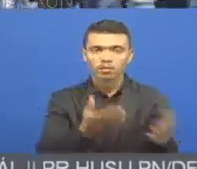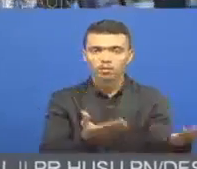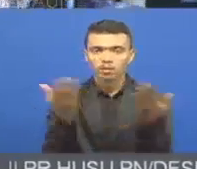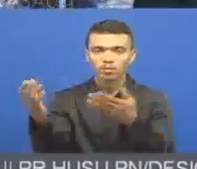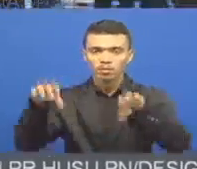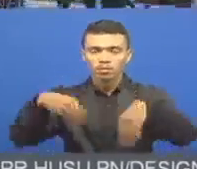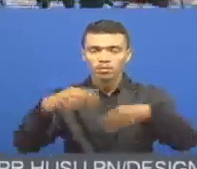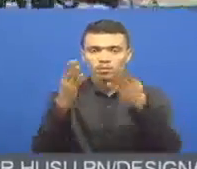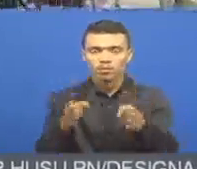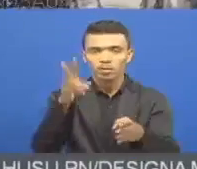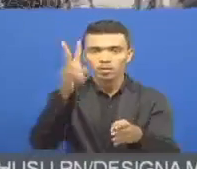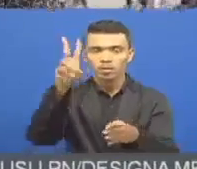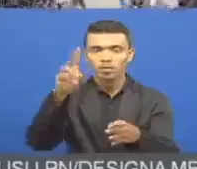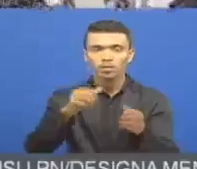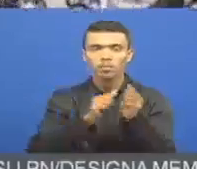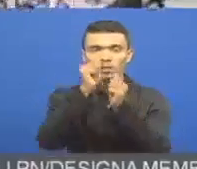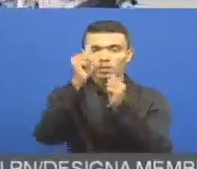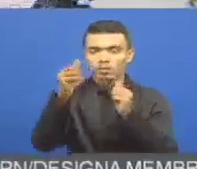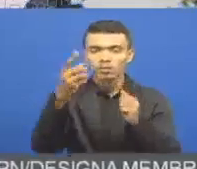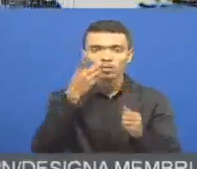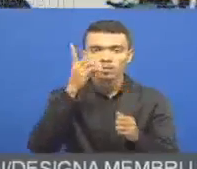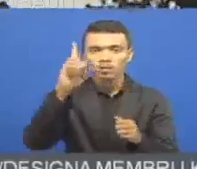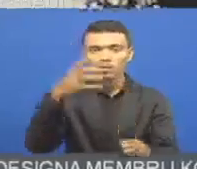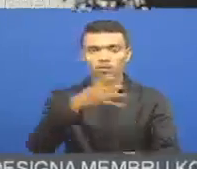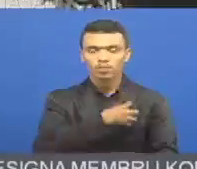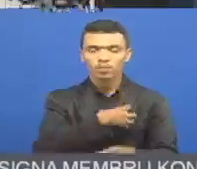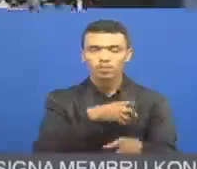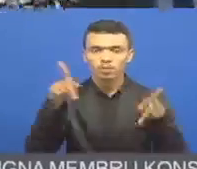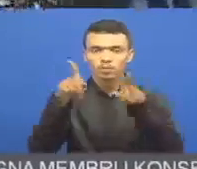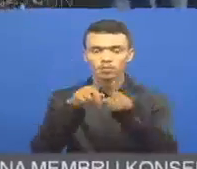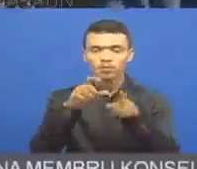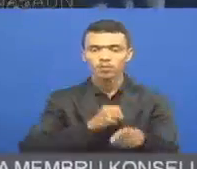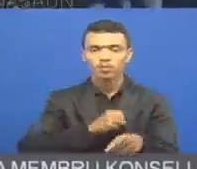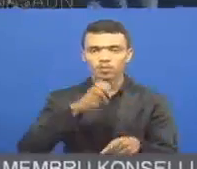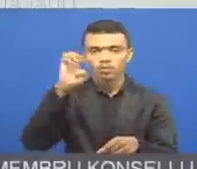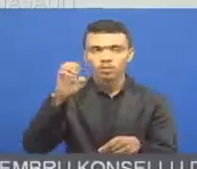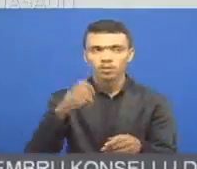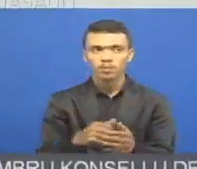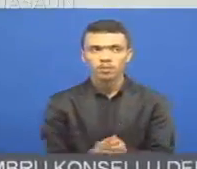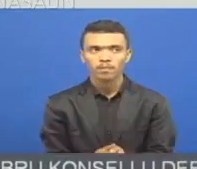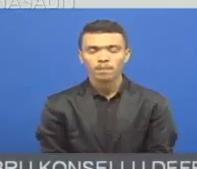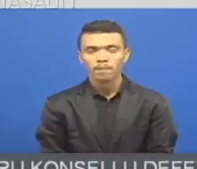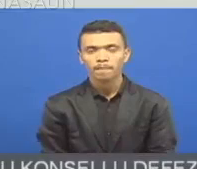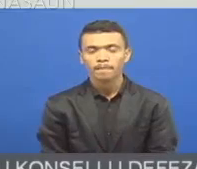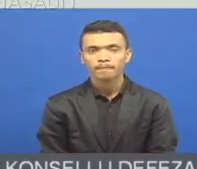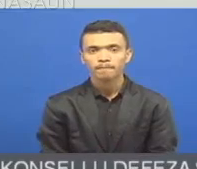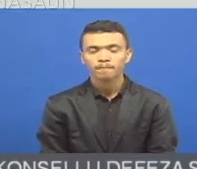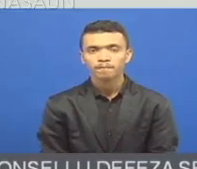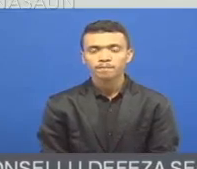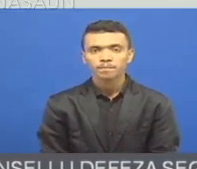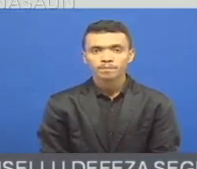trabalhador na rua ba presta declaração iha esquadra posto same. Tamba situação bala,